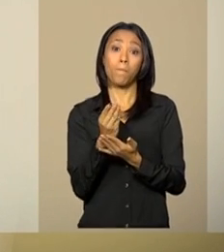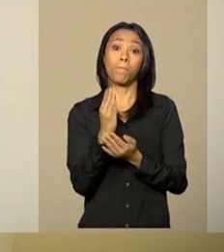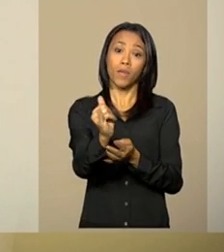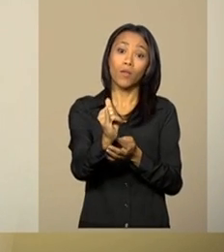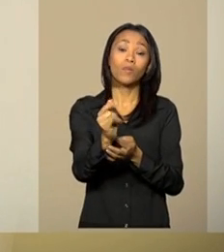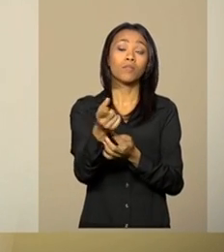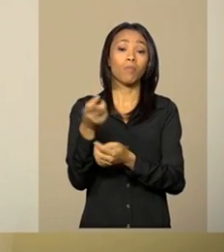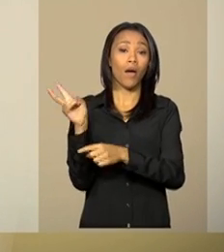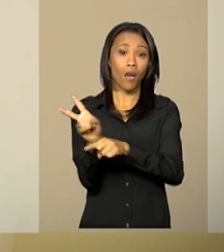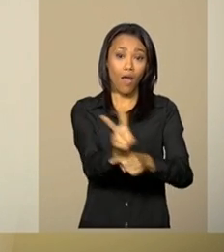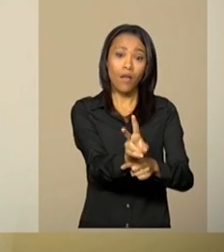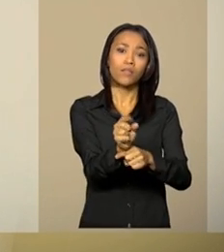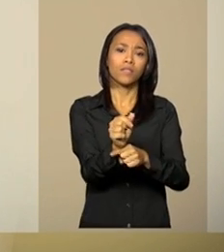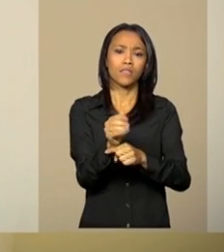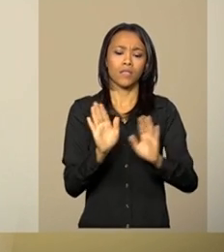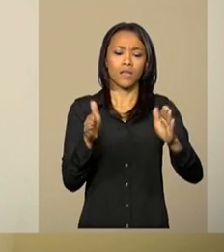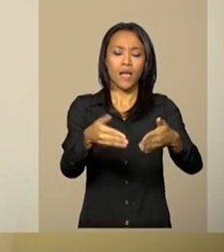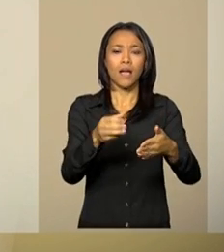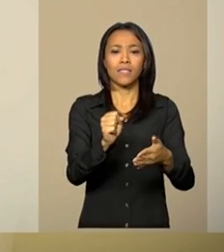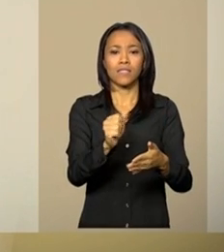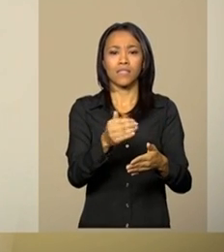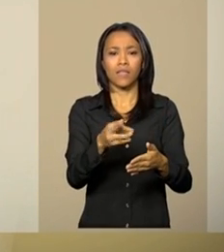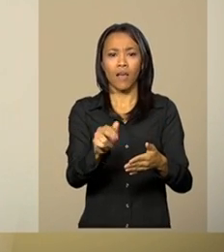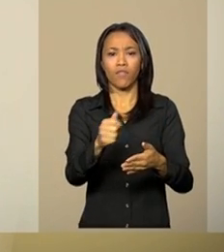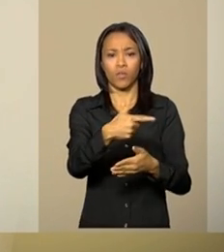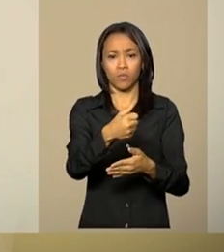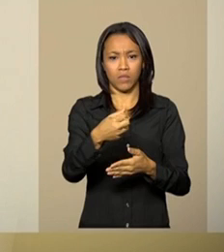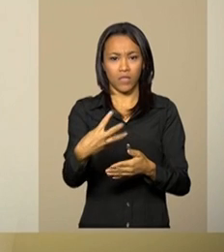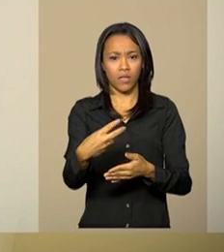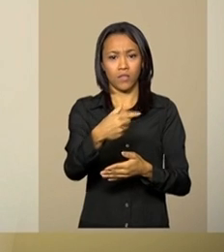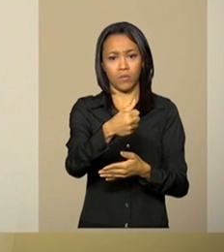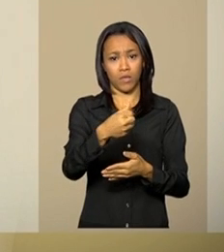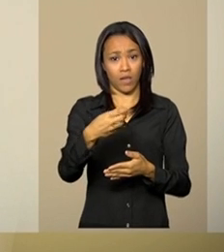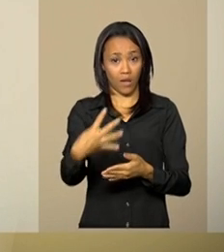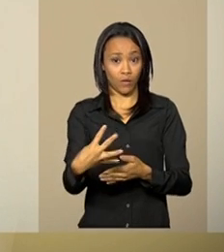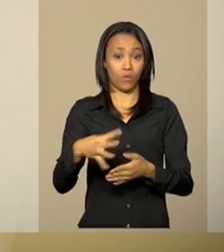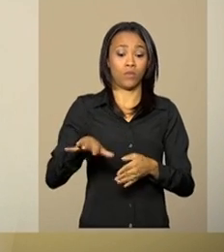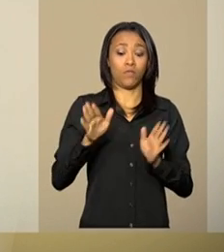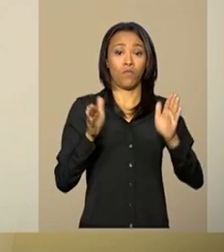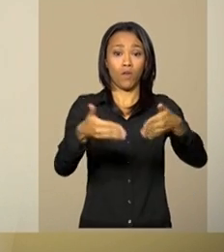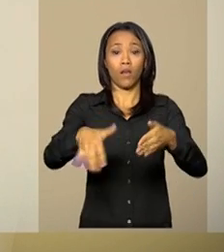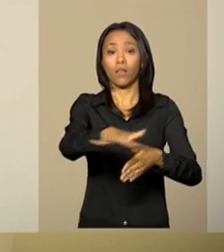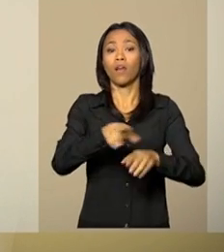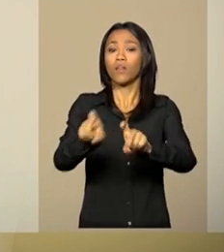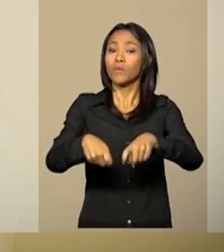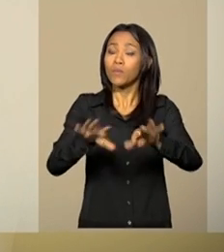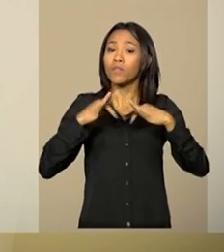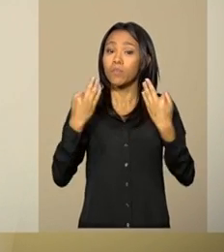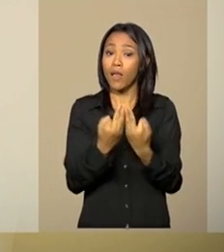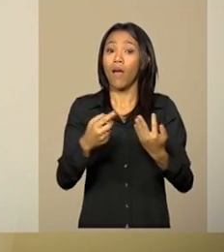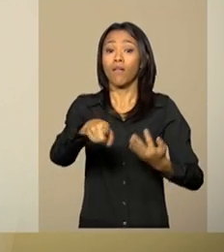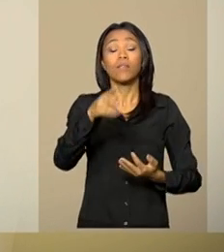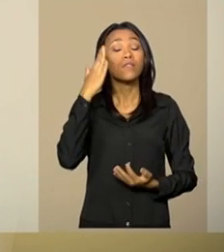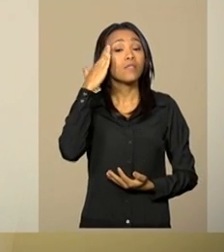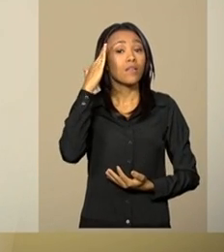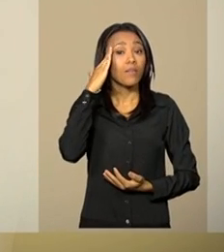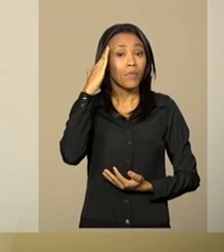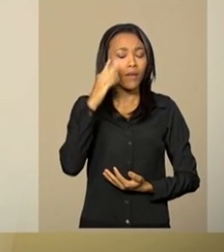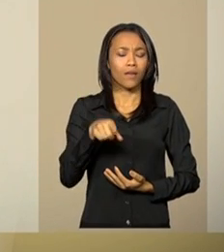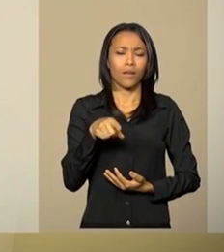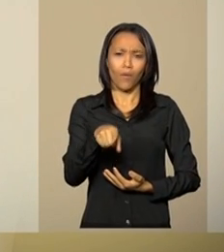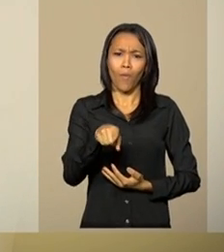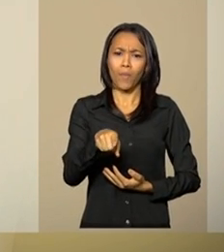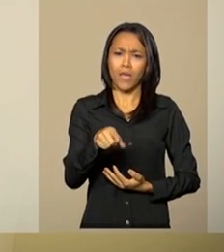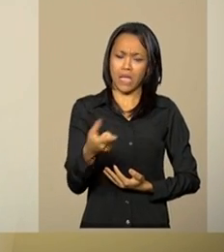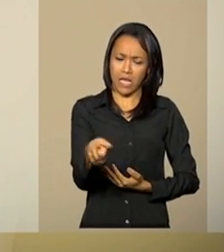para financiar a safra de 2013 e 2014 da agricultura familiar. Para você ter uma ideia do